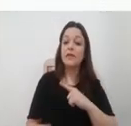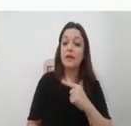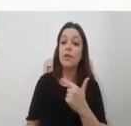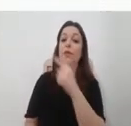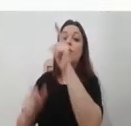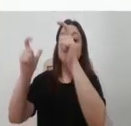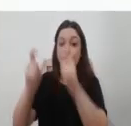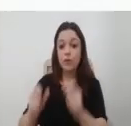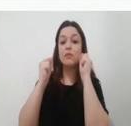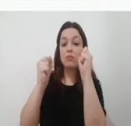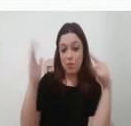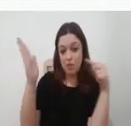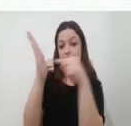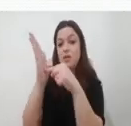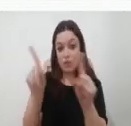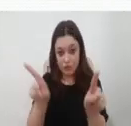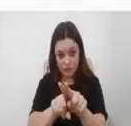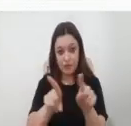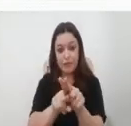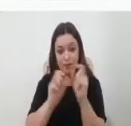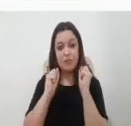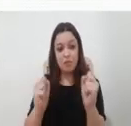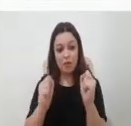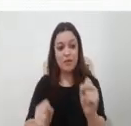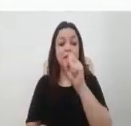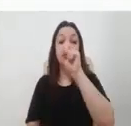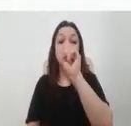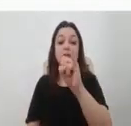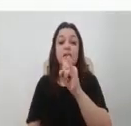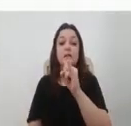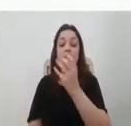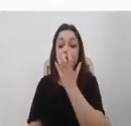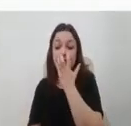Existem também alguns outros órgãos que podem ser acionados